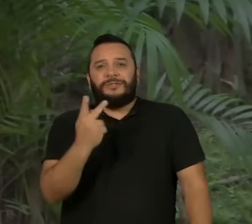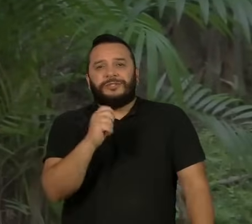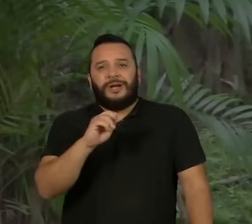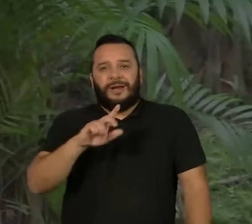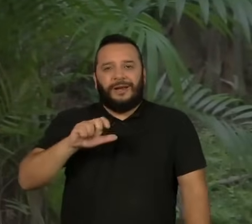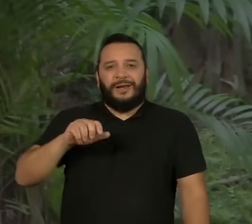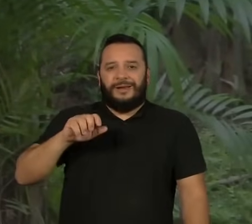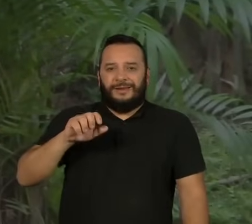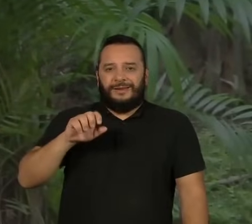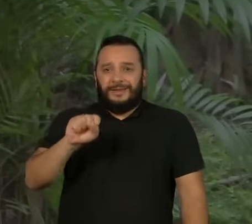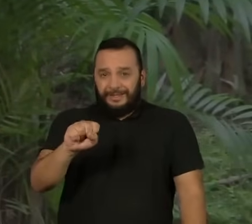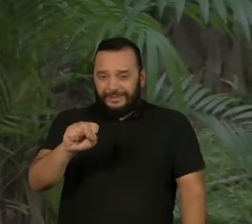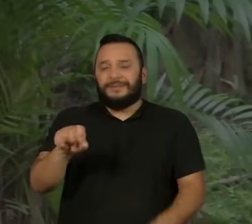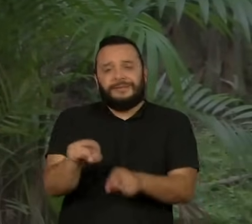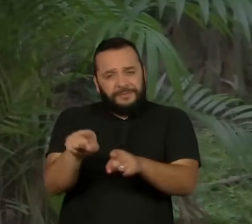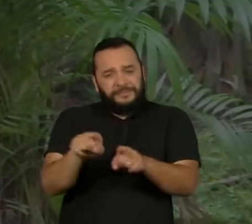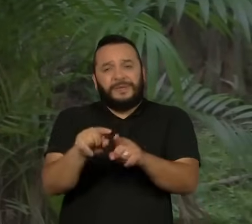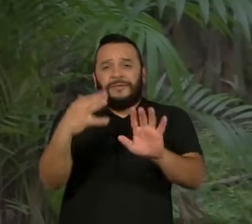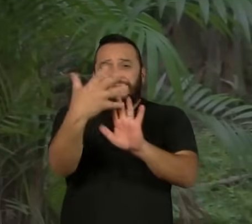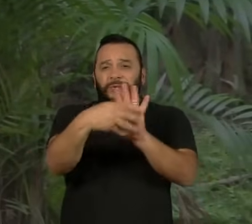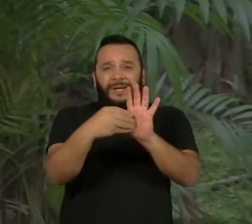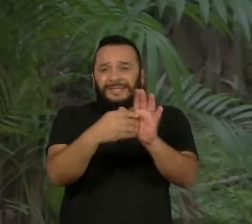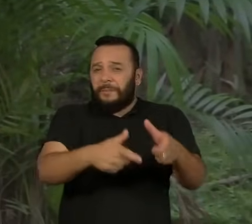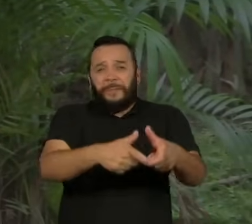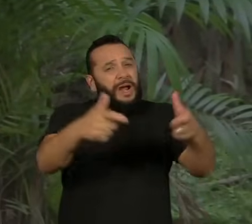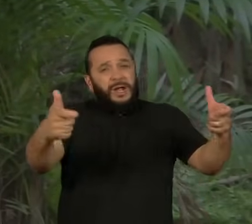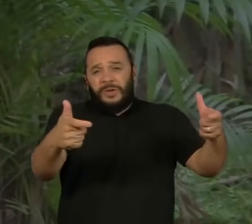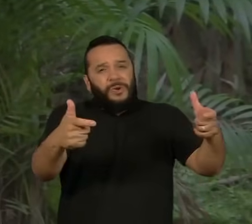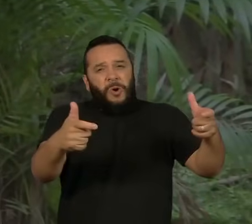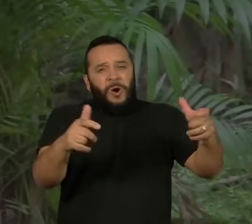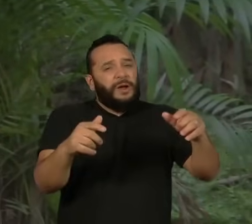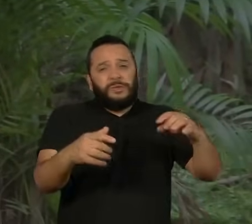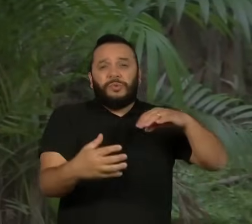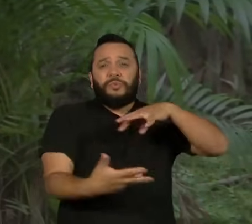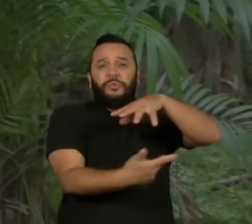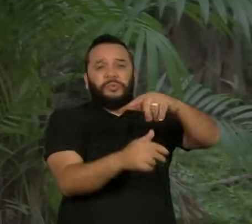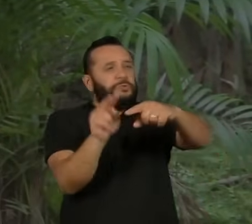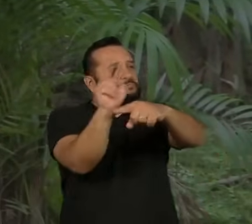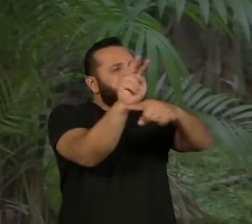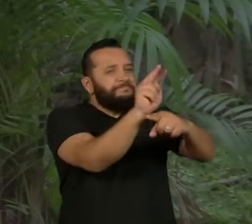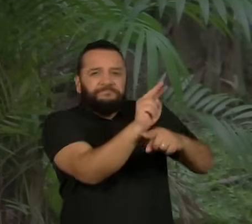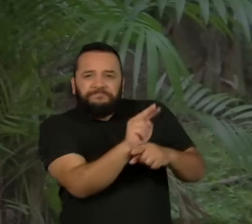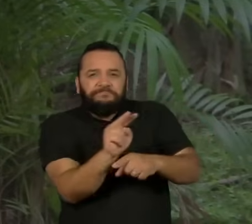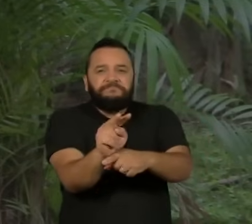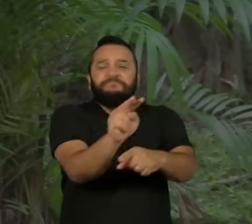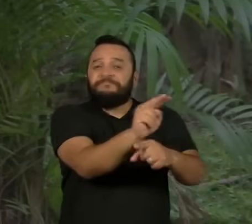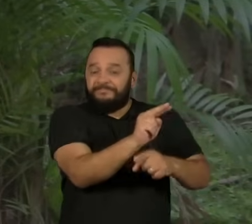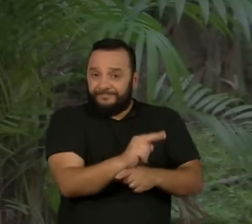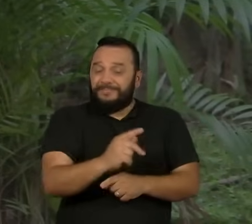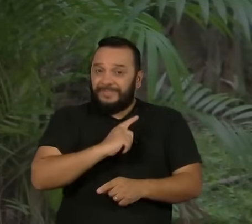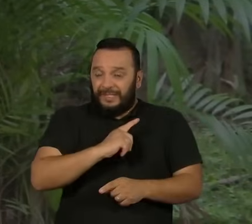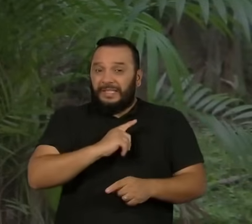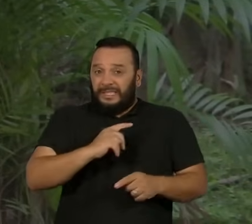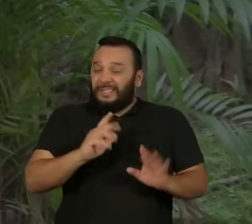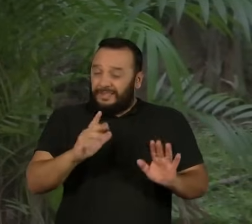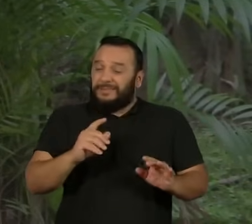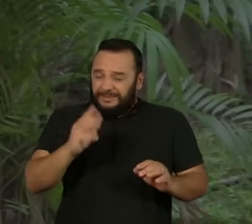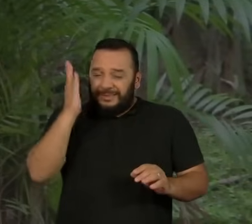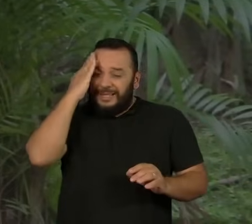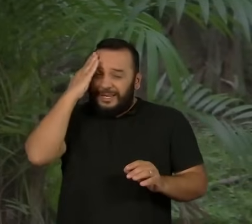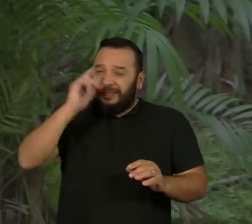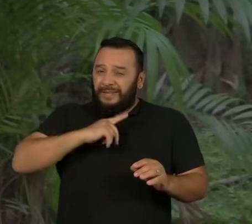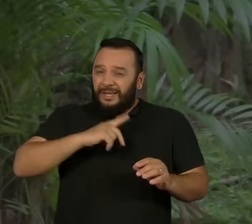preservam a maior floresta tropical do mundo, mas que estão ameaçados. Além dos desmatamentos, as